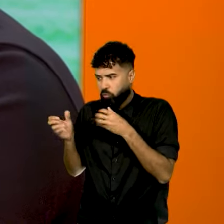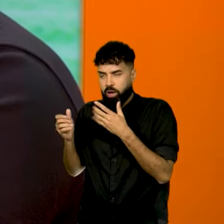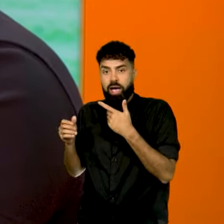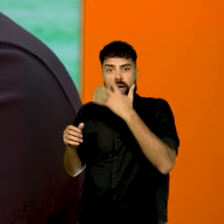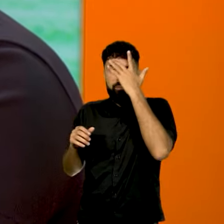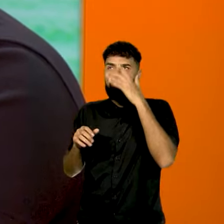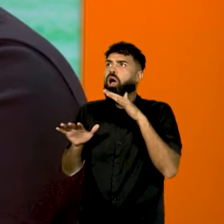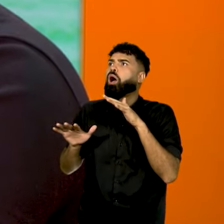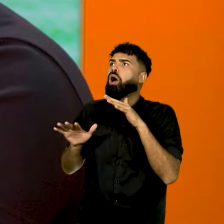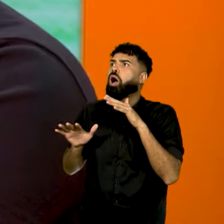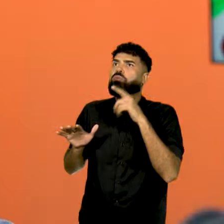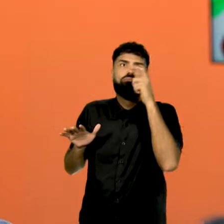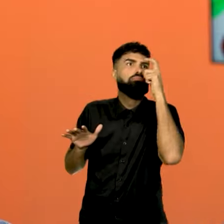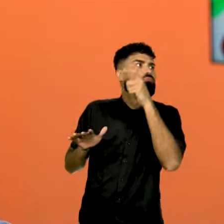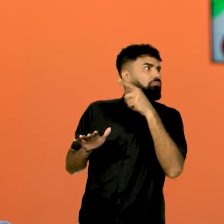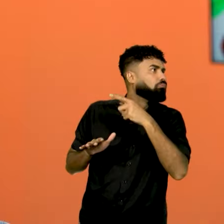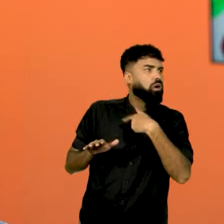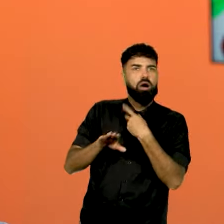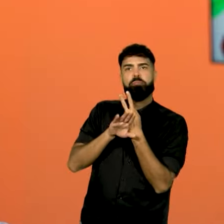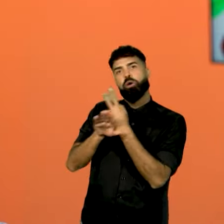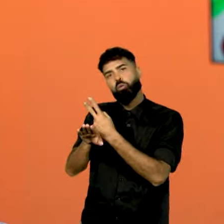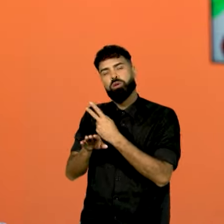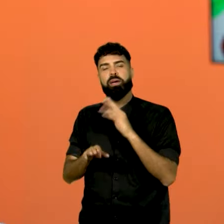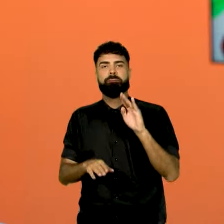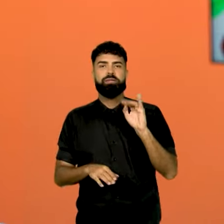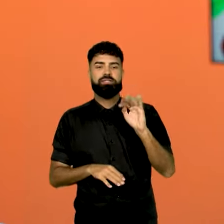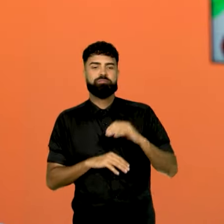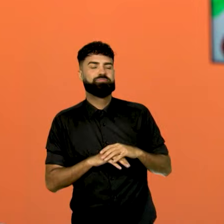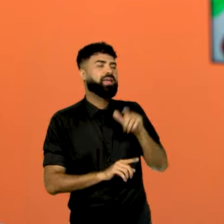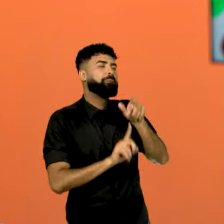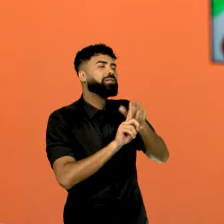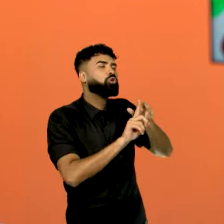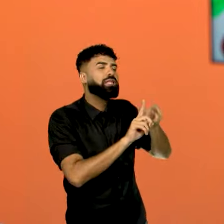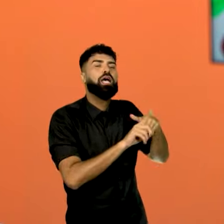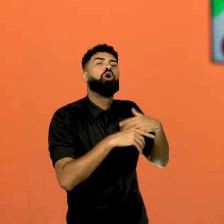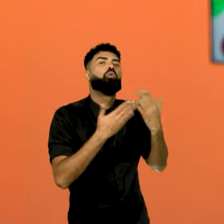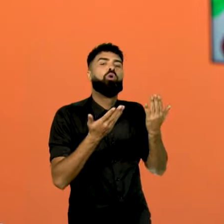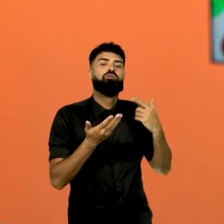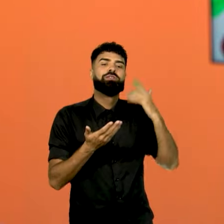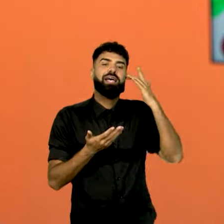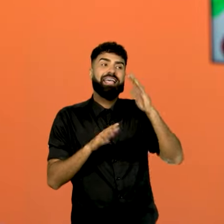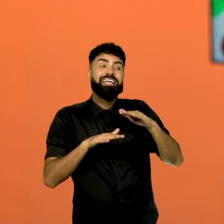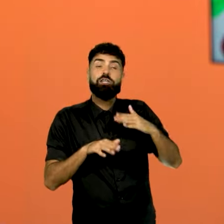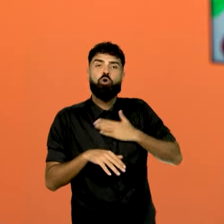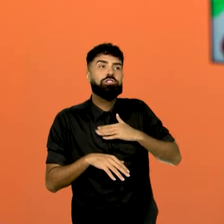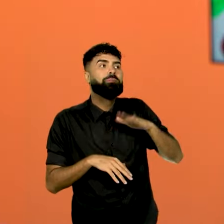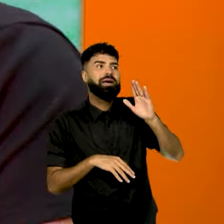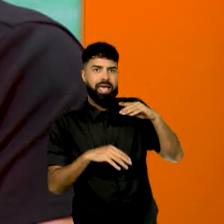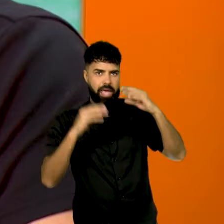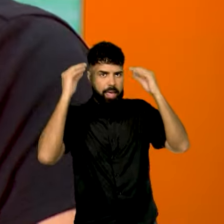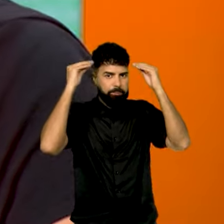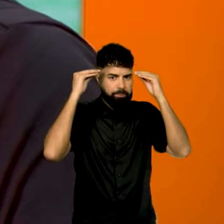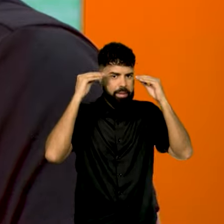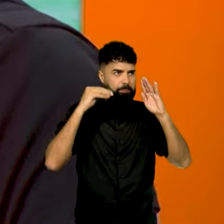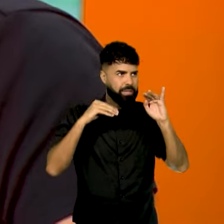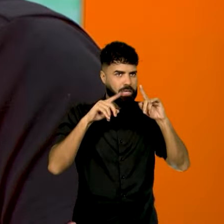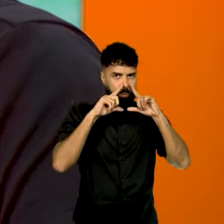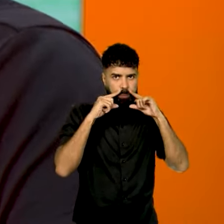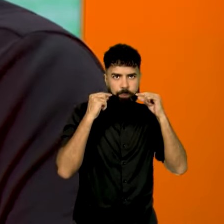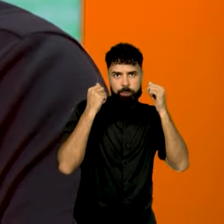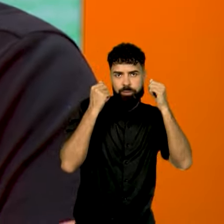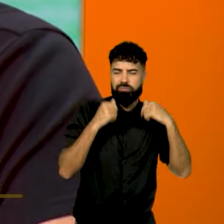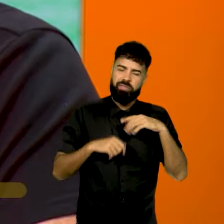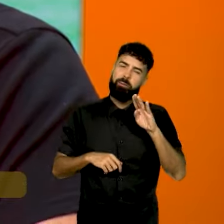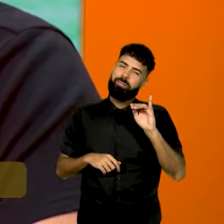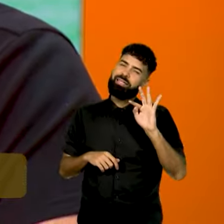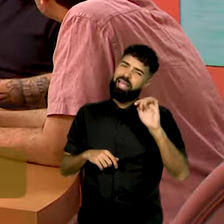as pessoas procurarem o Bita. E dos personagens, assim, qual que as crianças mais gostam? É o próprio Bita? O Bita é o